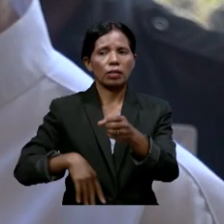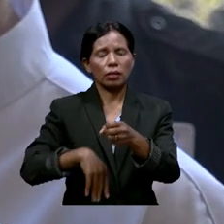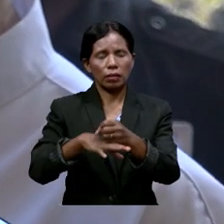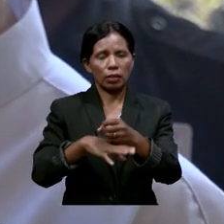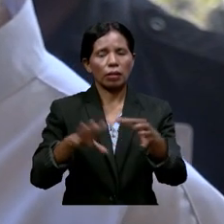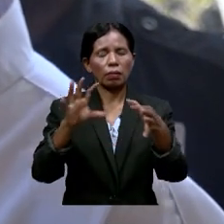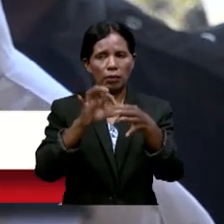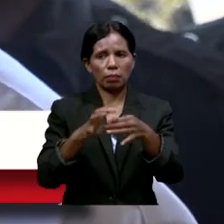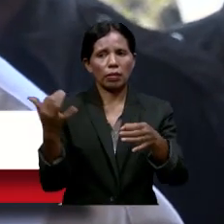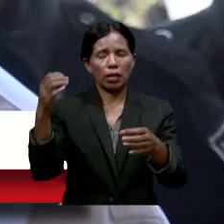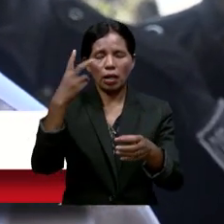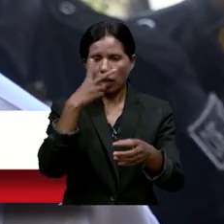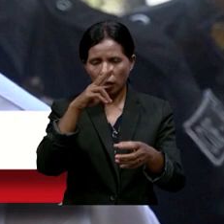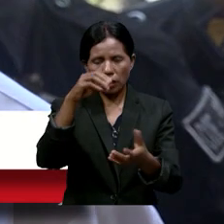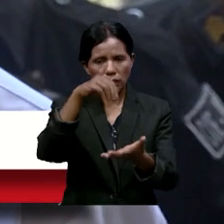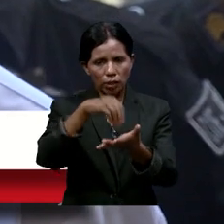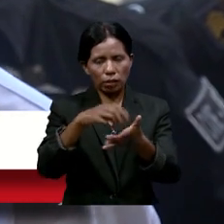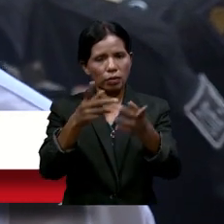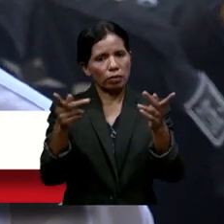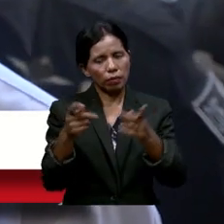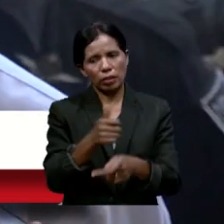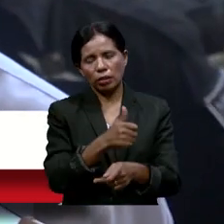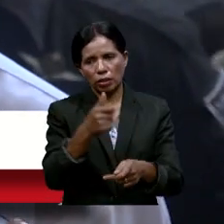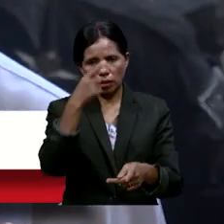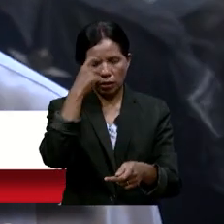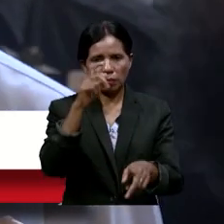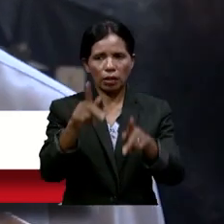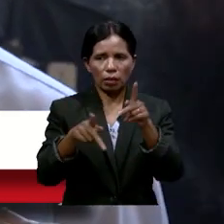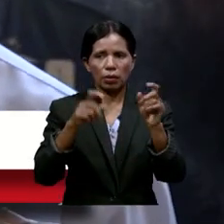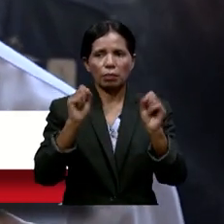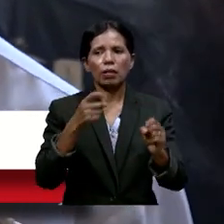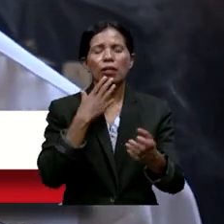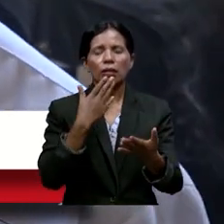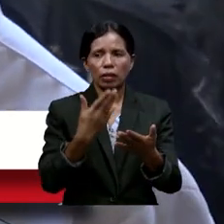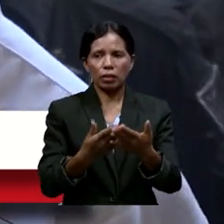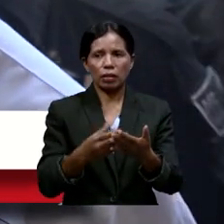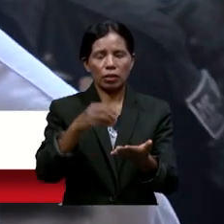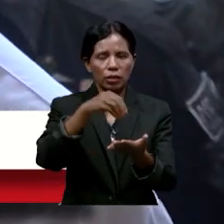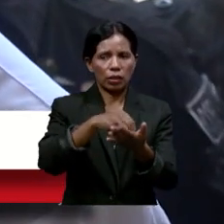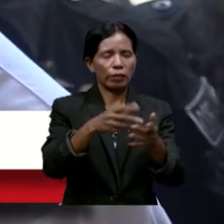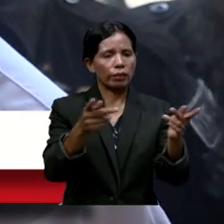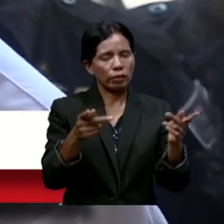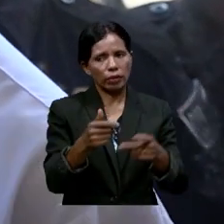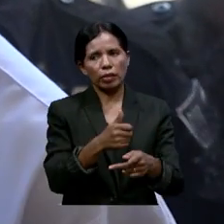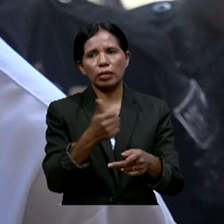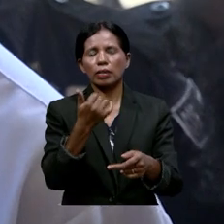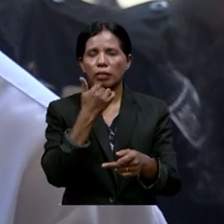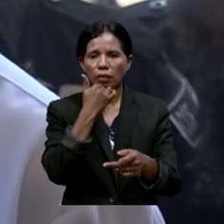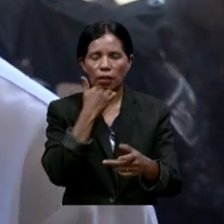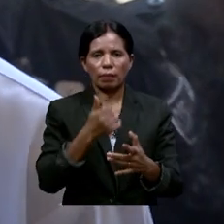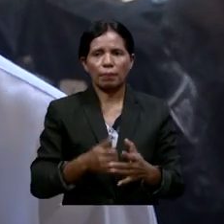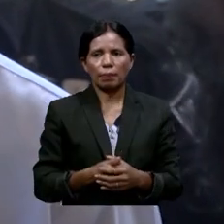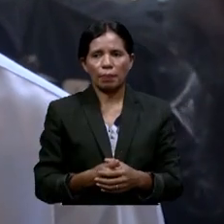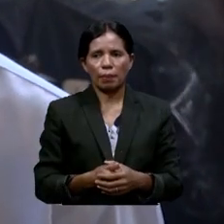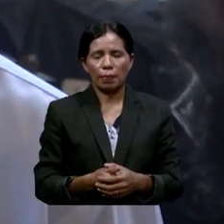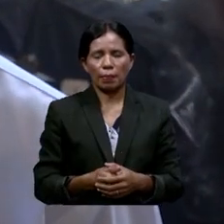Hare taunia ia fatise lukarik. Tamba emane bele dia, mosa taunia fatise fatin sala, né? E em